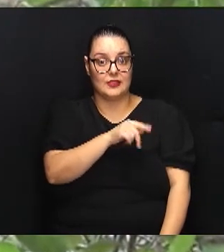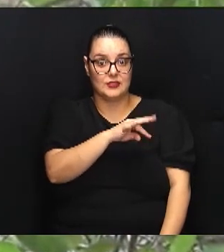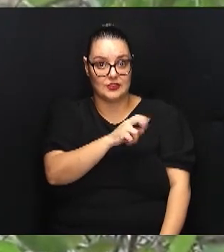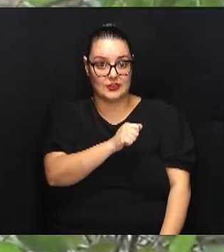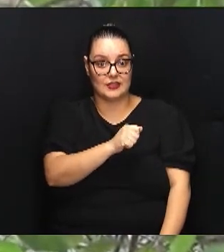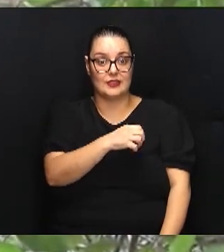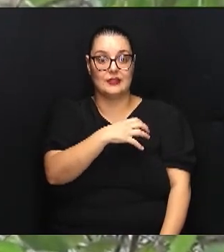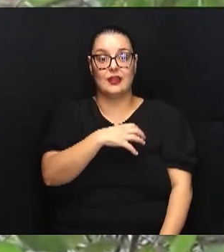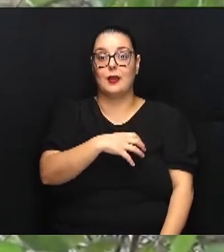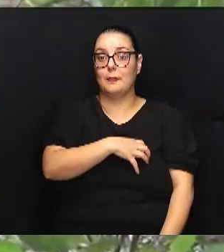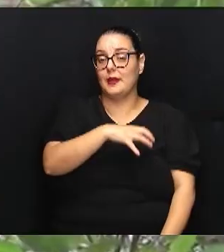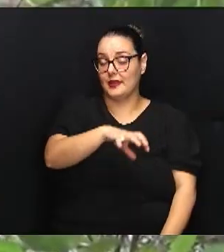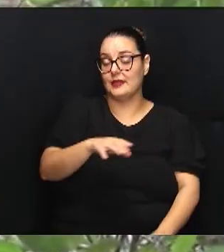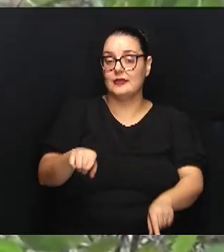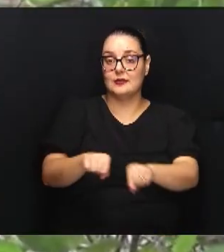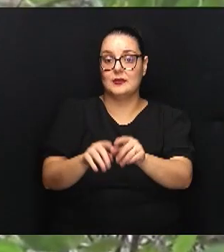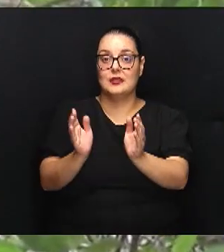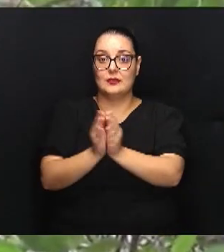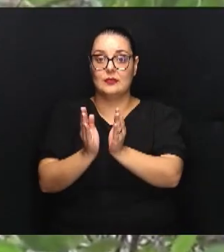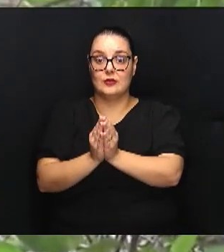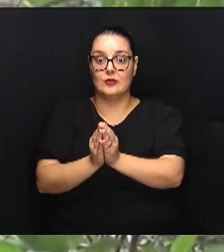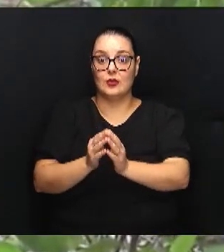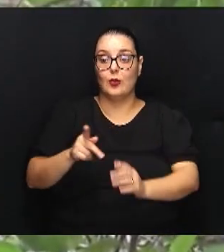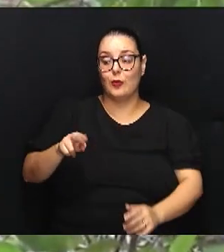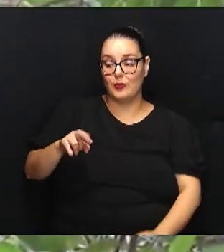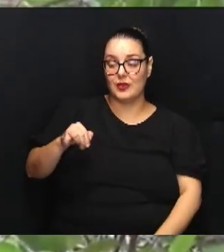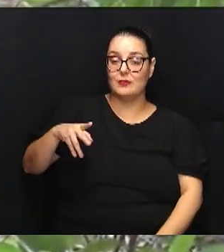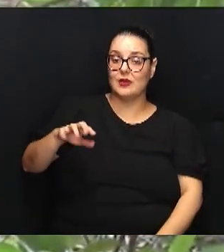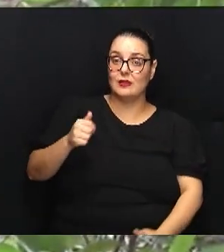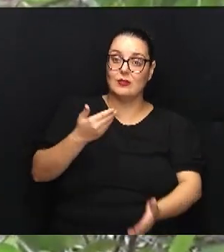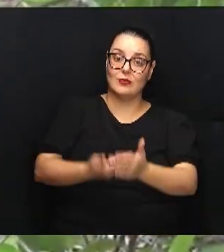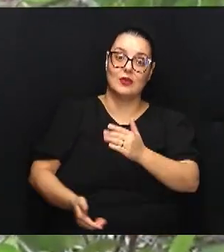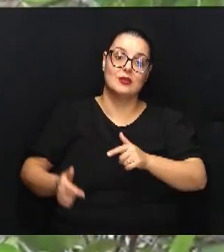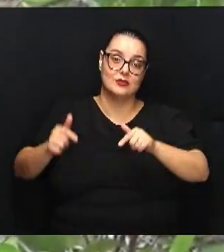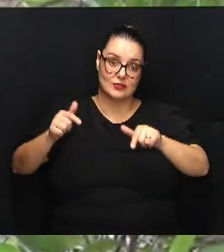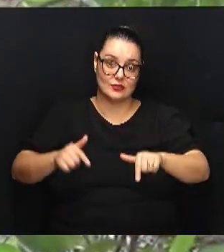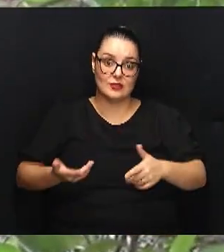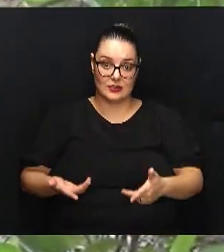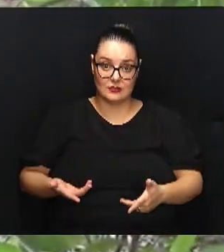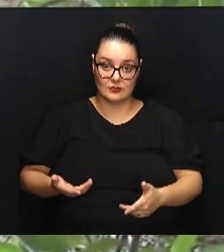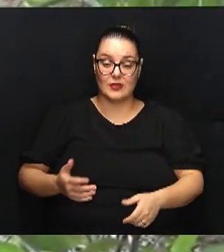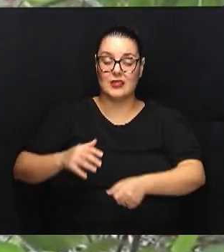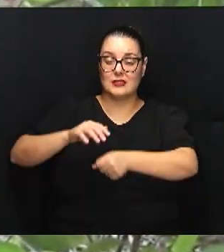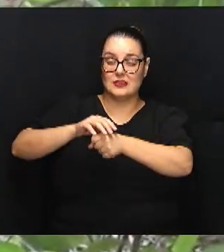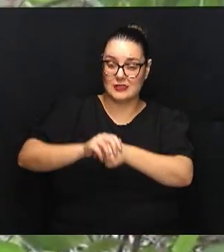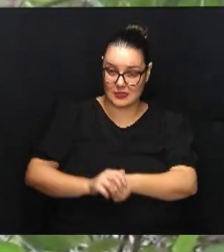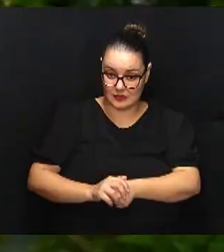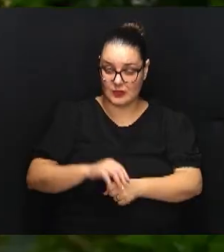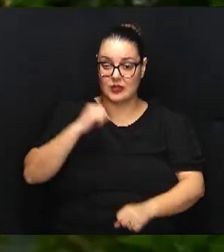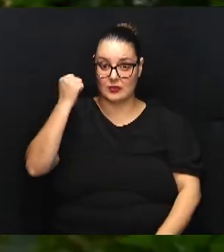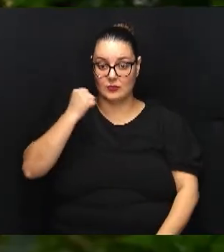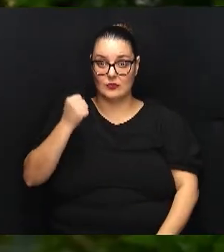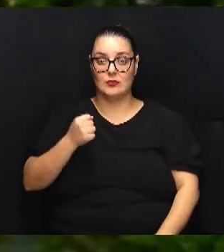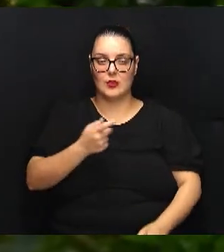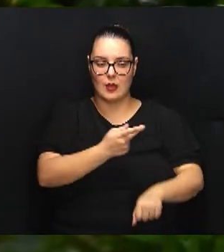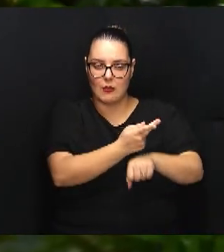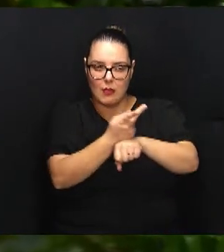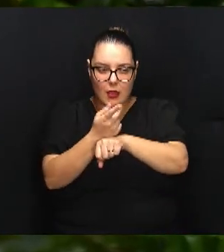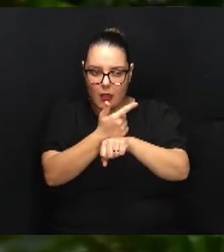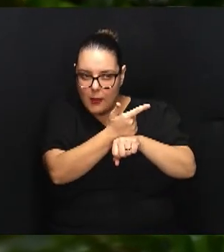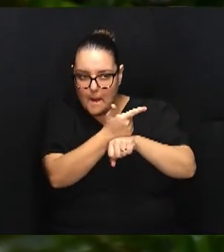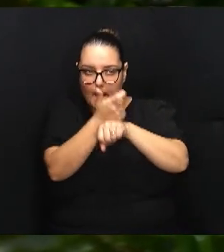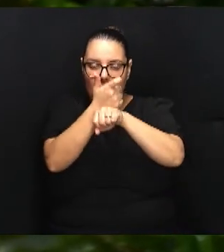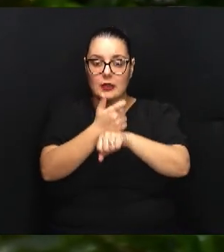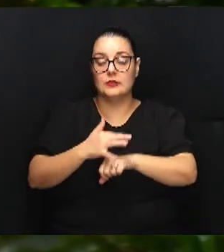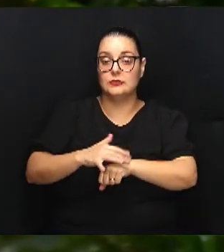caatinga na Bahia e Sergipe simbolizam a luta global dos primatas contra a perda de habitat. Essa ameaça,